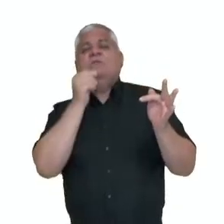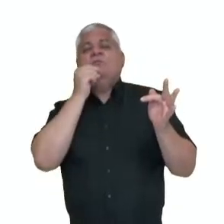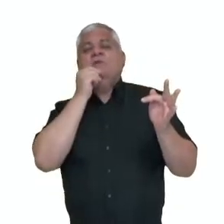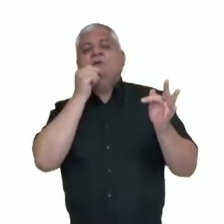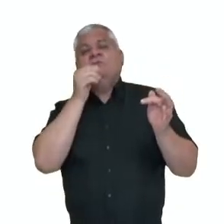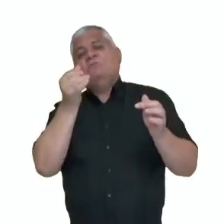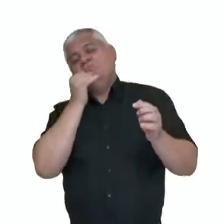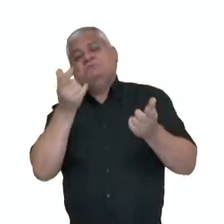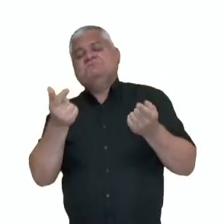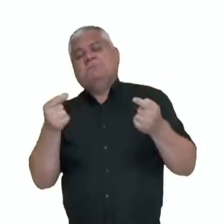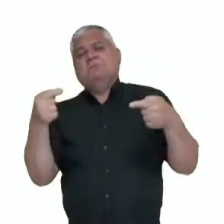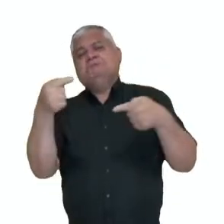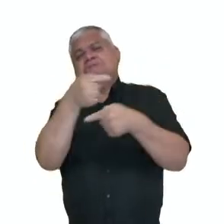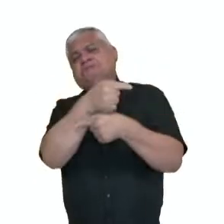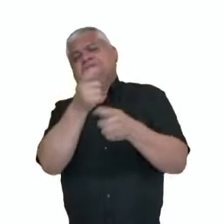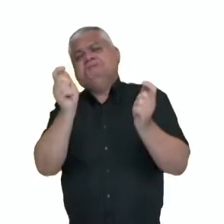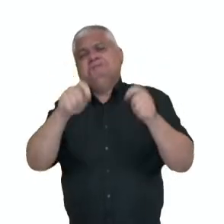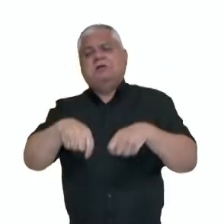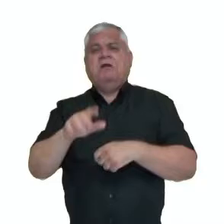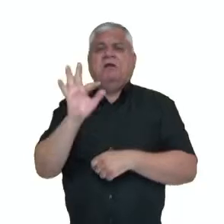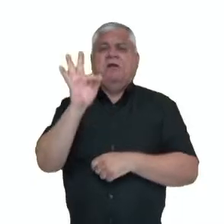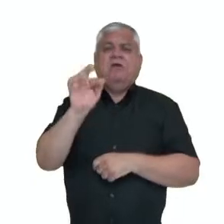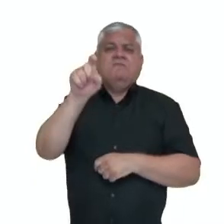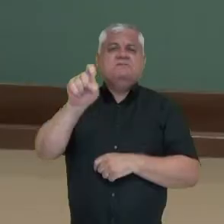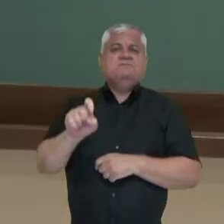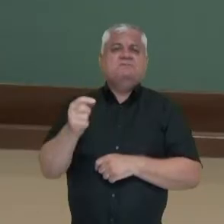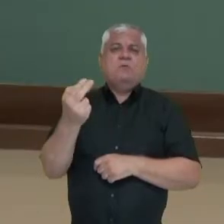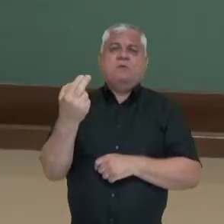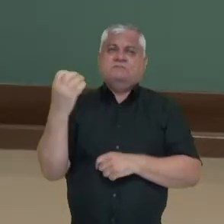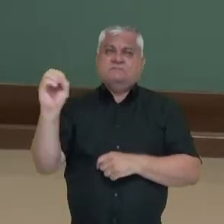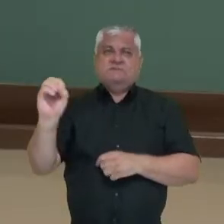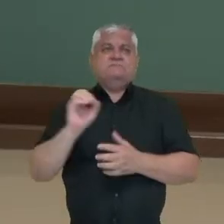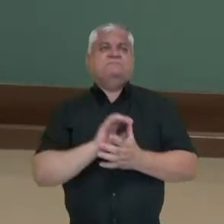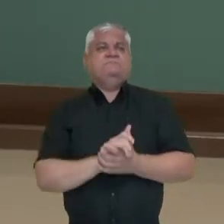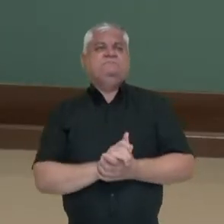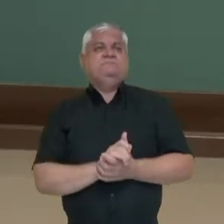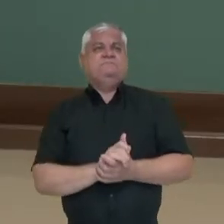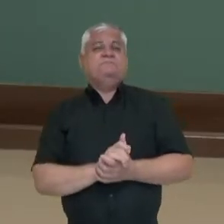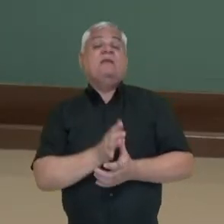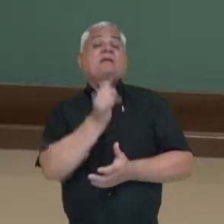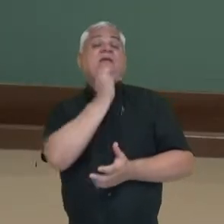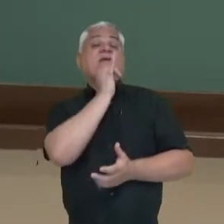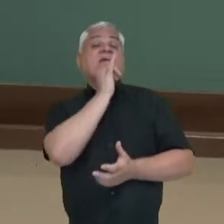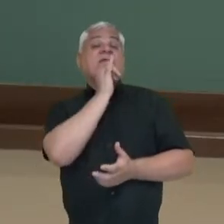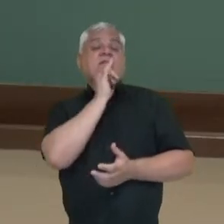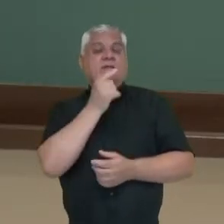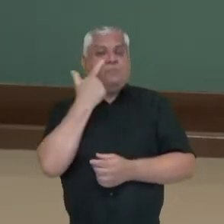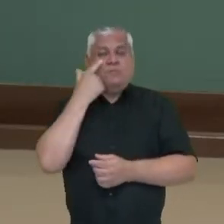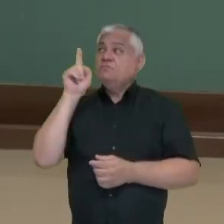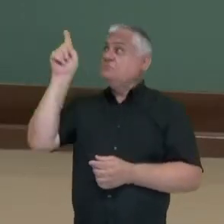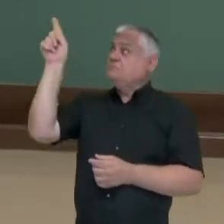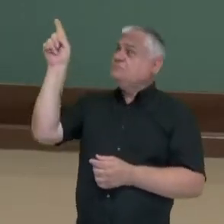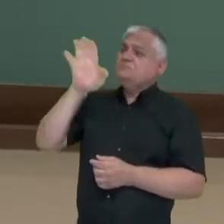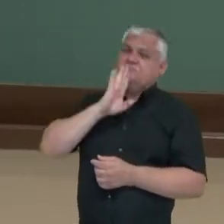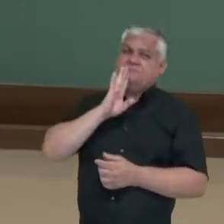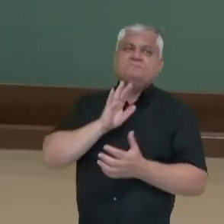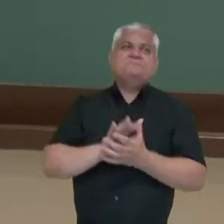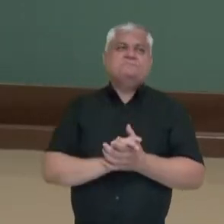quando a função vai ter o f de x igual a 0. Dando um exemplo que a gente já conhece,